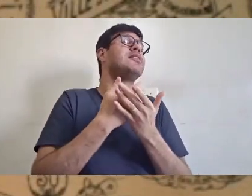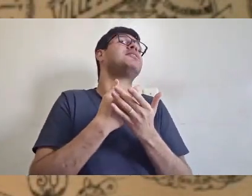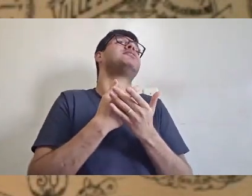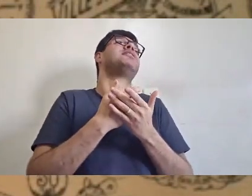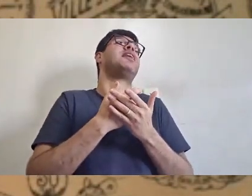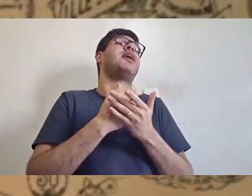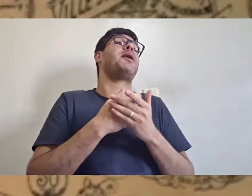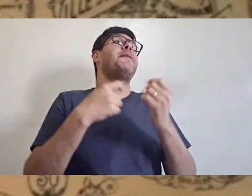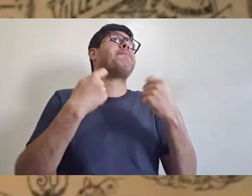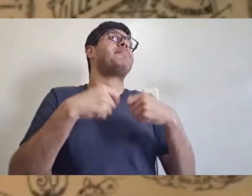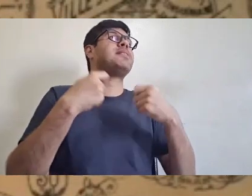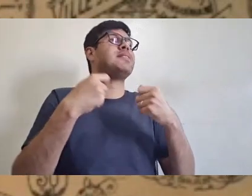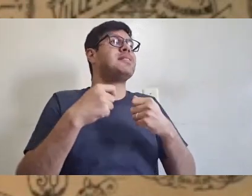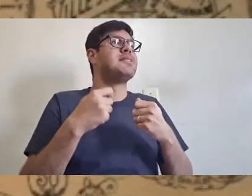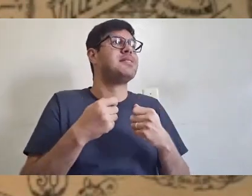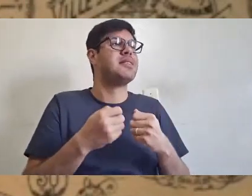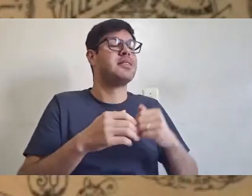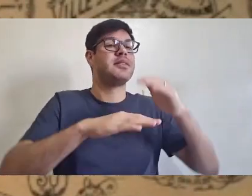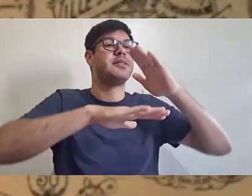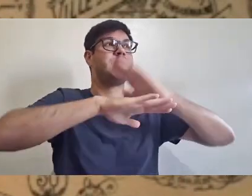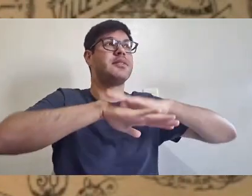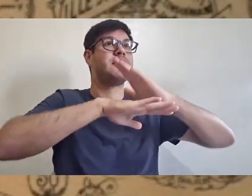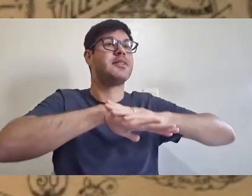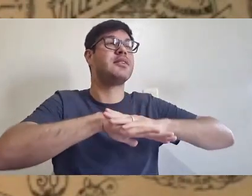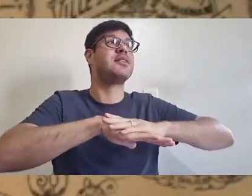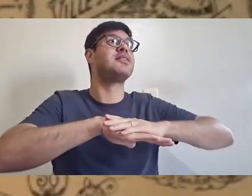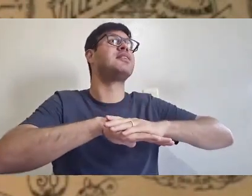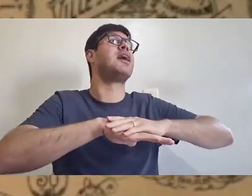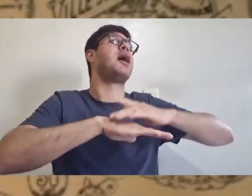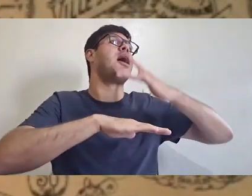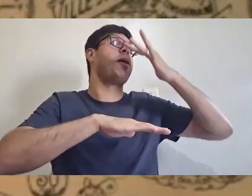geral, já ficasse nas mãos do